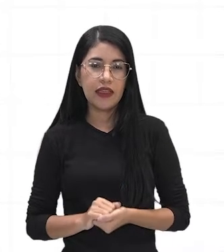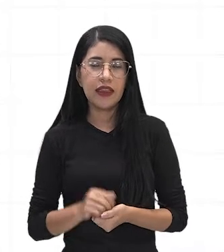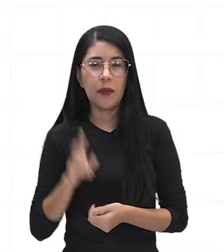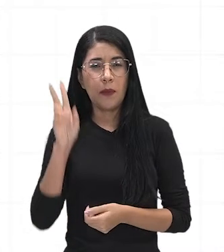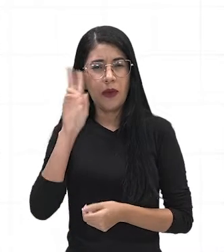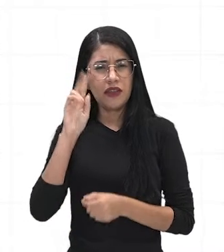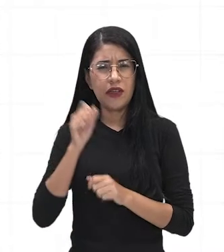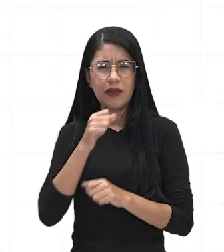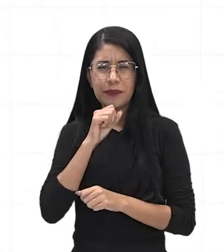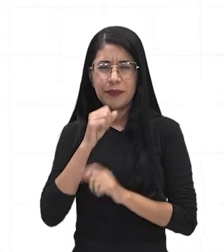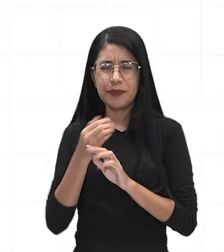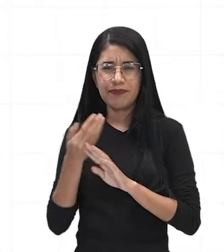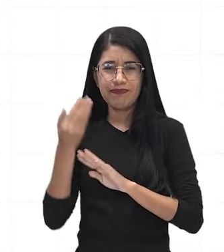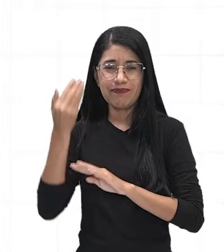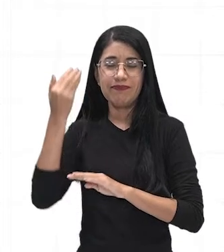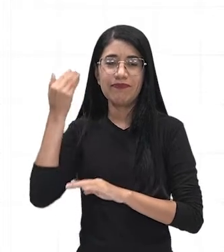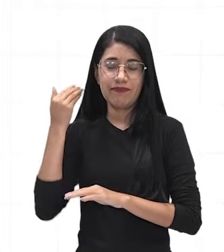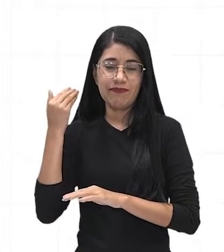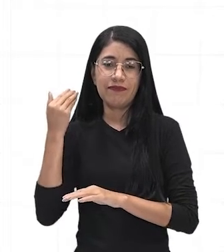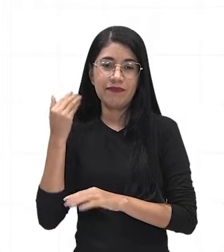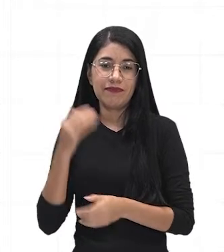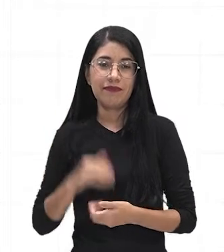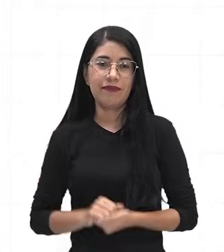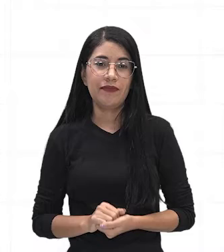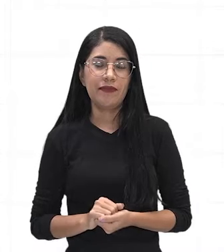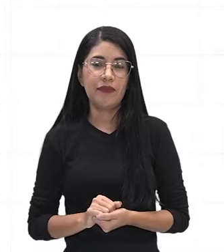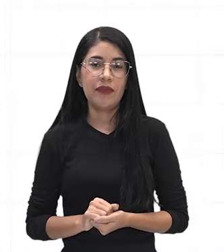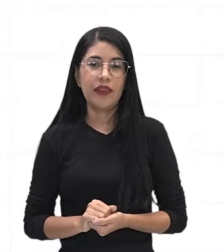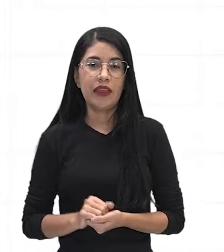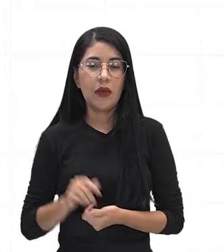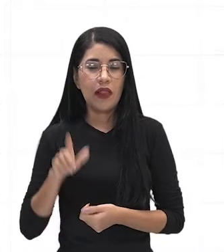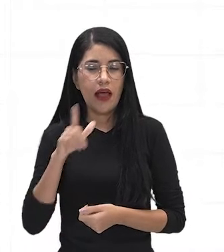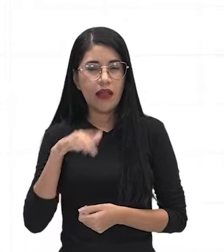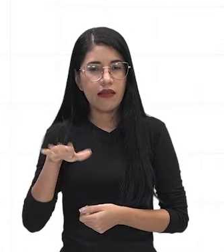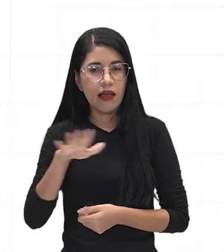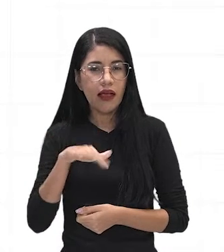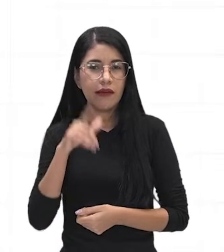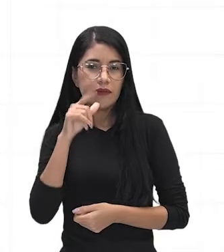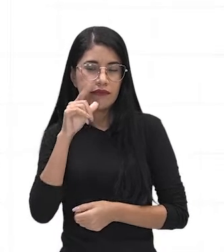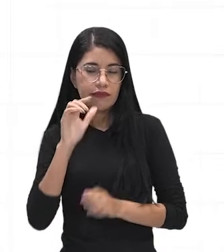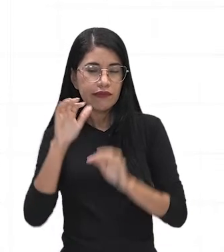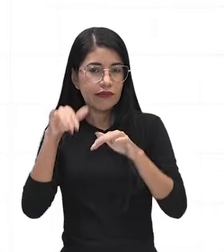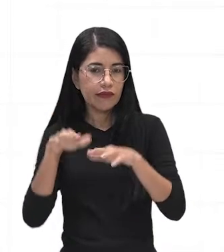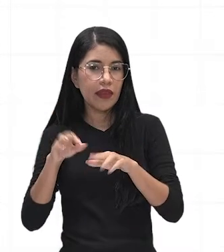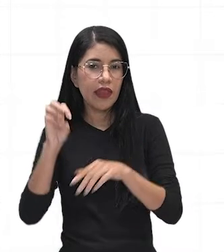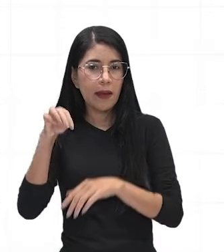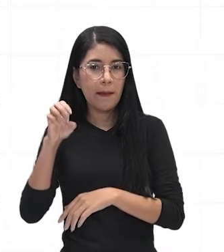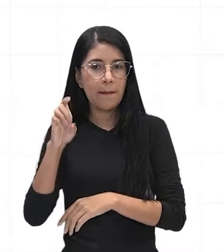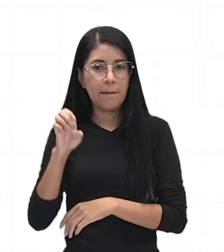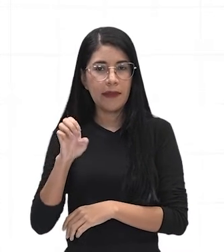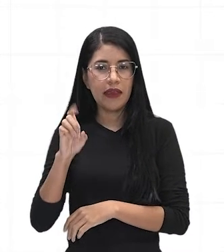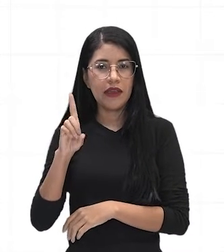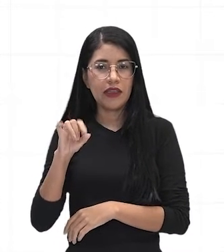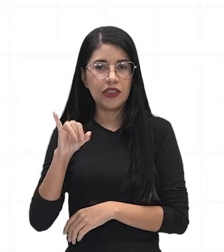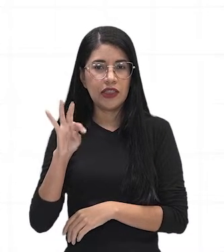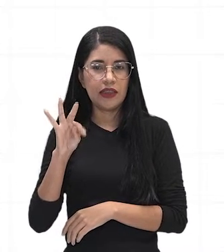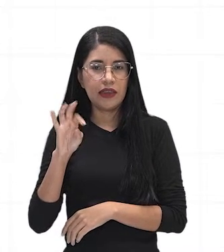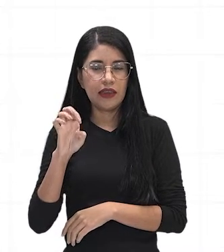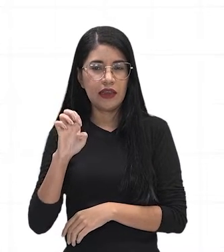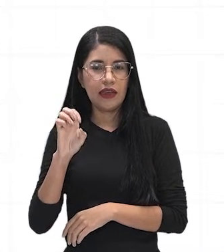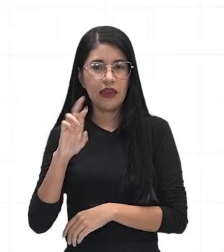antiga, né, dessa parte, então, aí do mar Mediterrâneo, que também a gente escuta muito falar